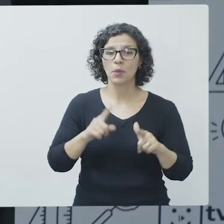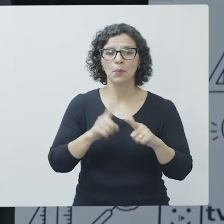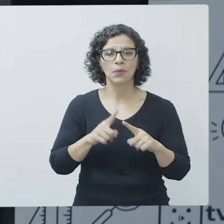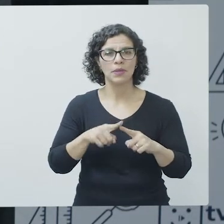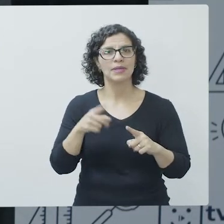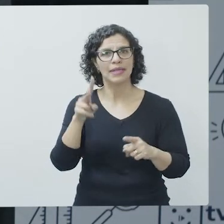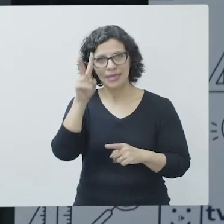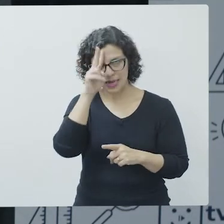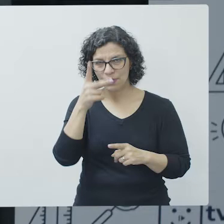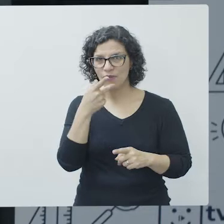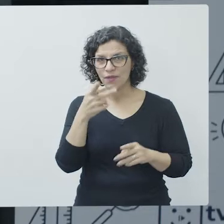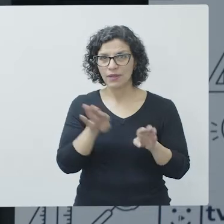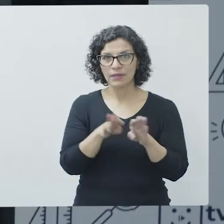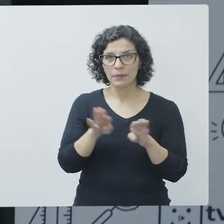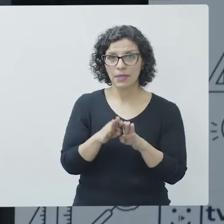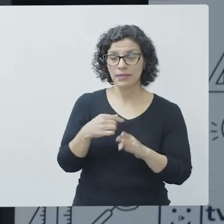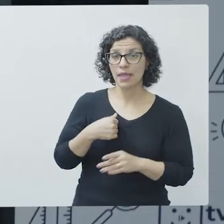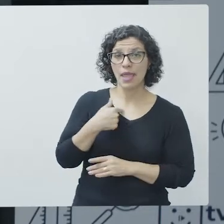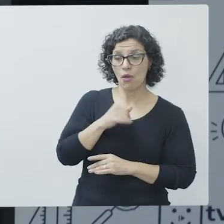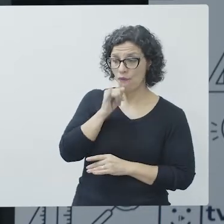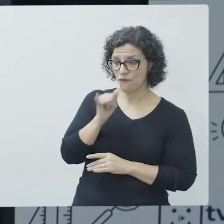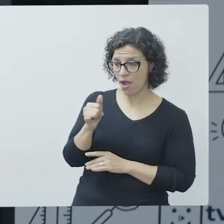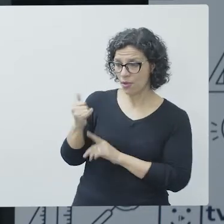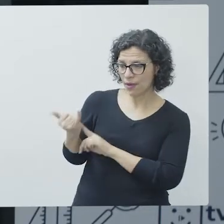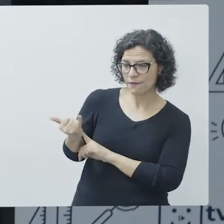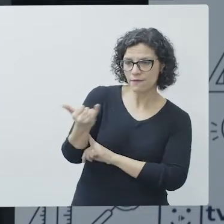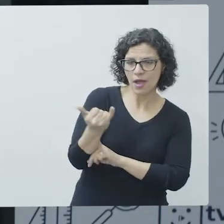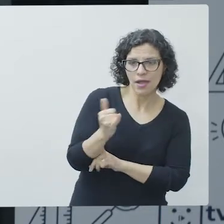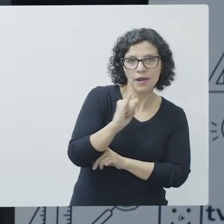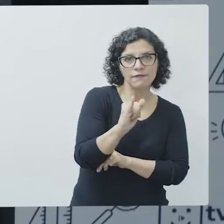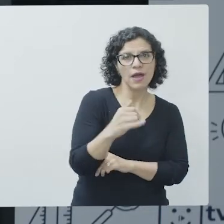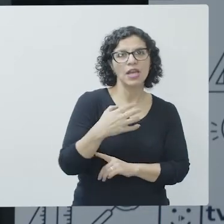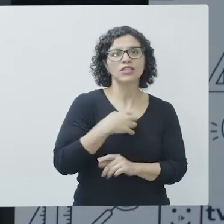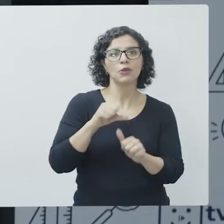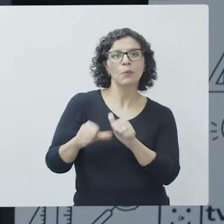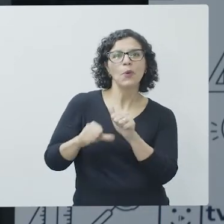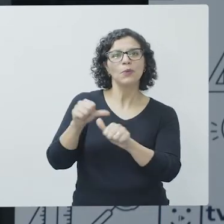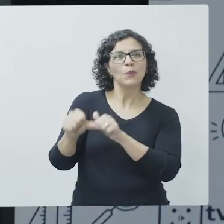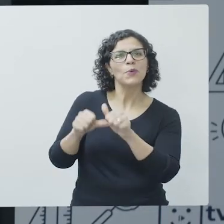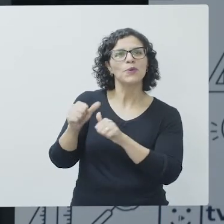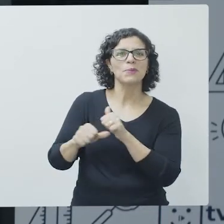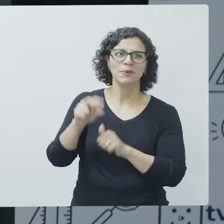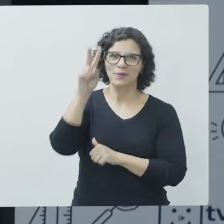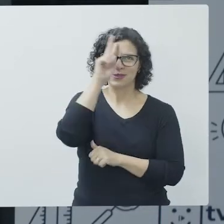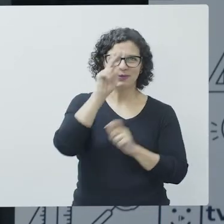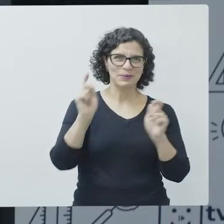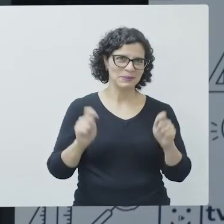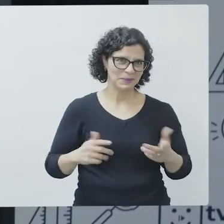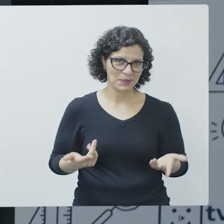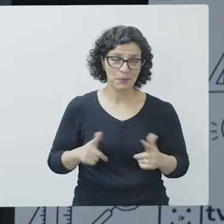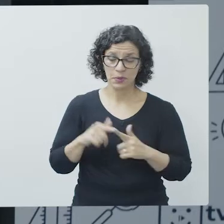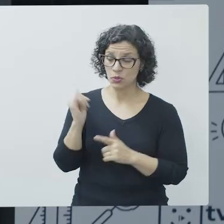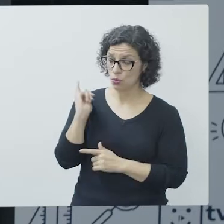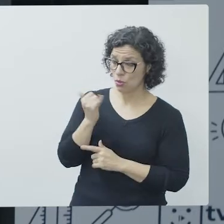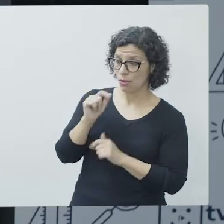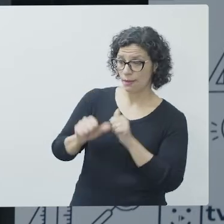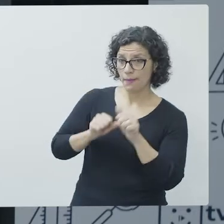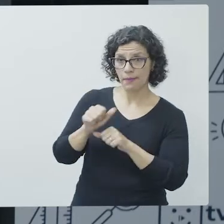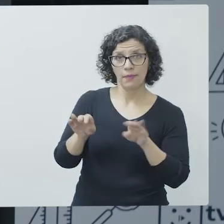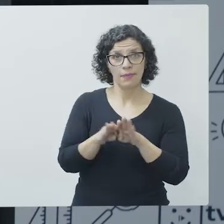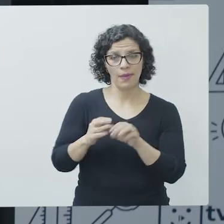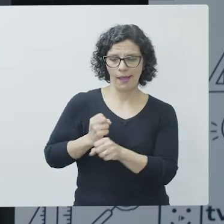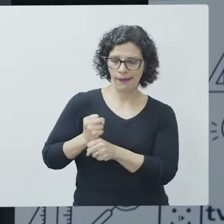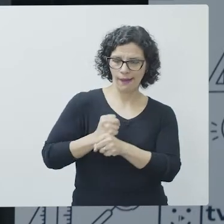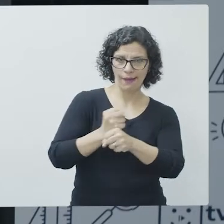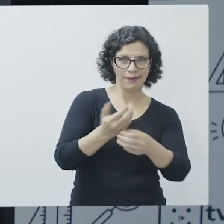Por quê? Porque lembram que nós falamos? Ele tem o quê? Ele vai ter alterações, ele vai se alterar. O conto vai se alterando ao